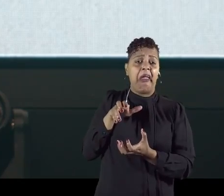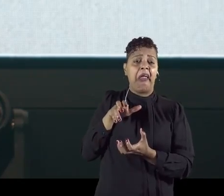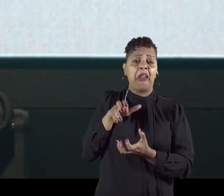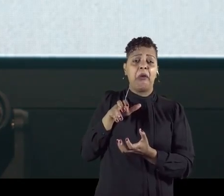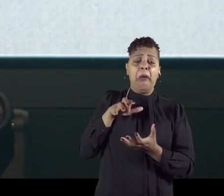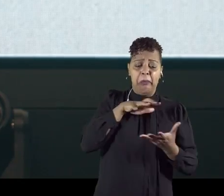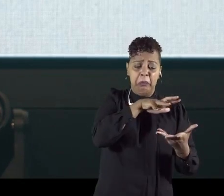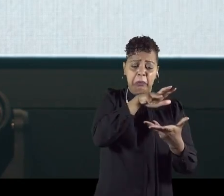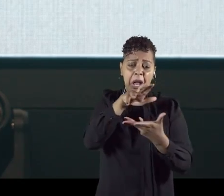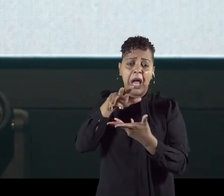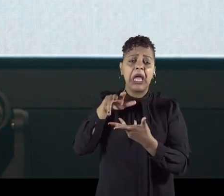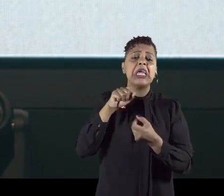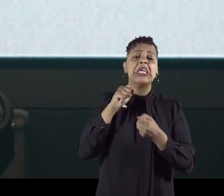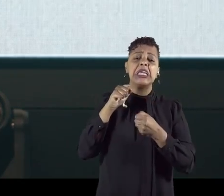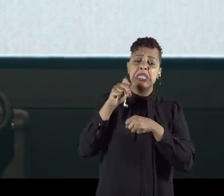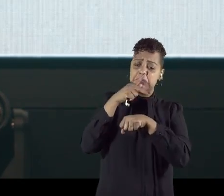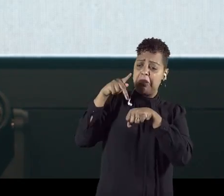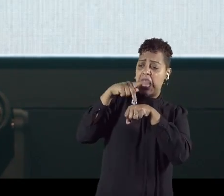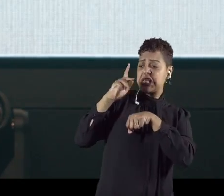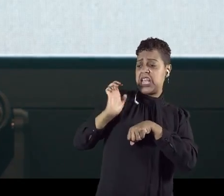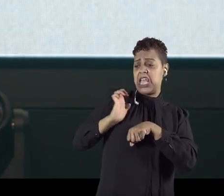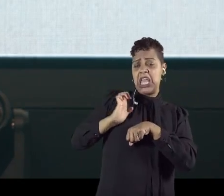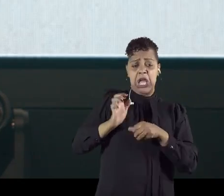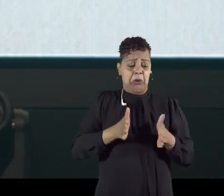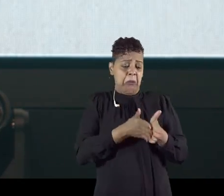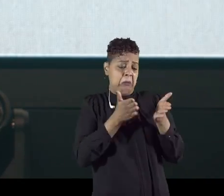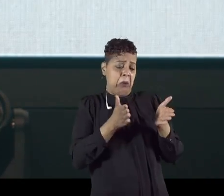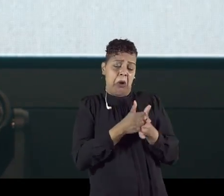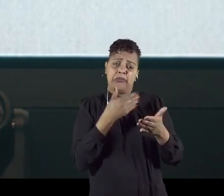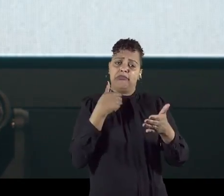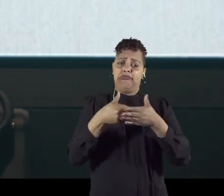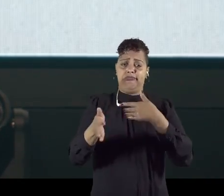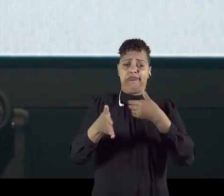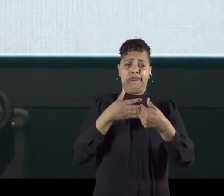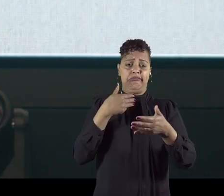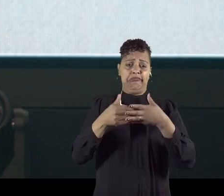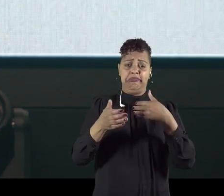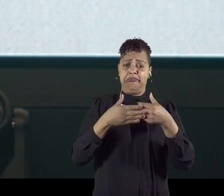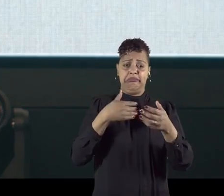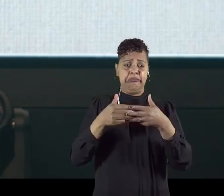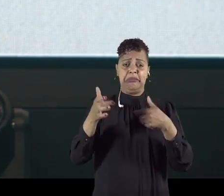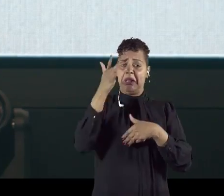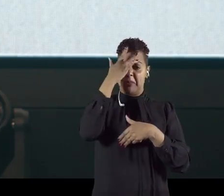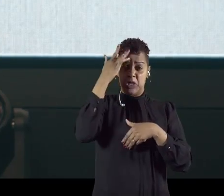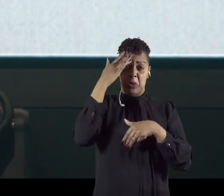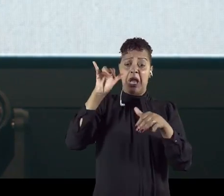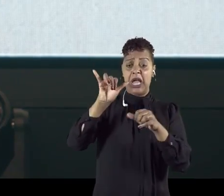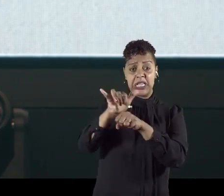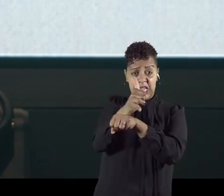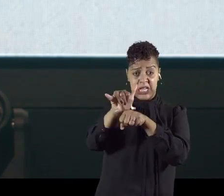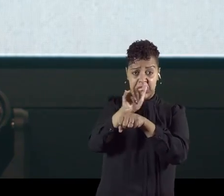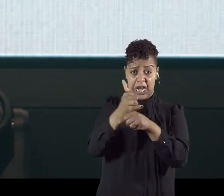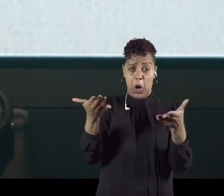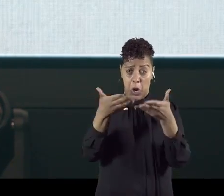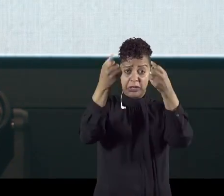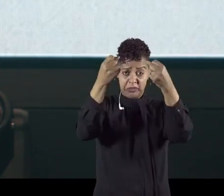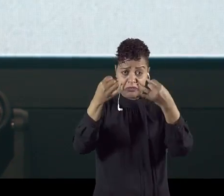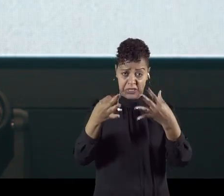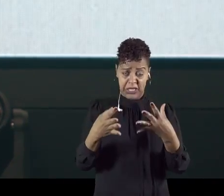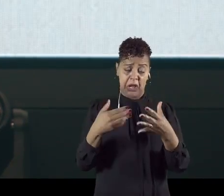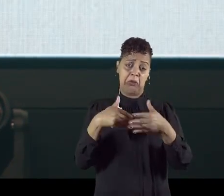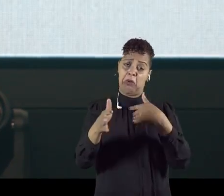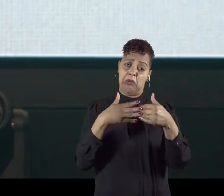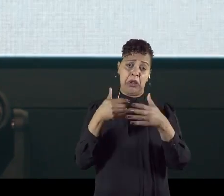de primeiro mundo de terceiro mundo todos que se colocarem de baixo ou em cima deste fundamento